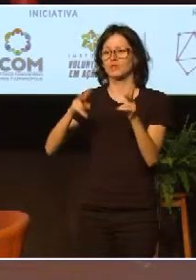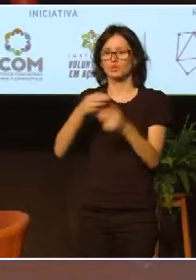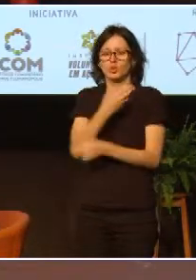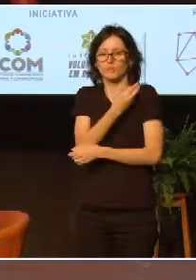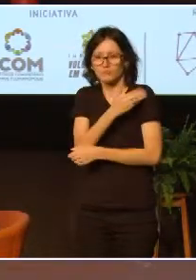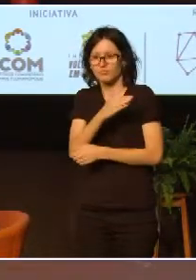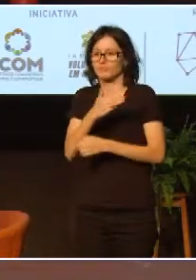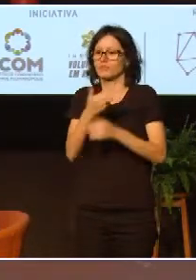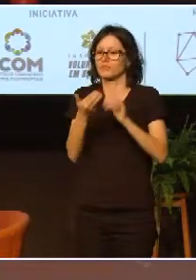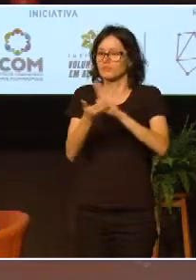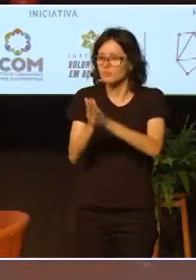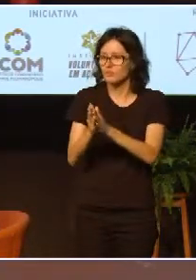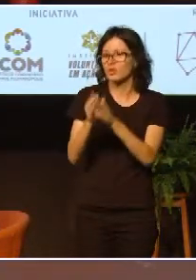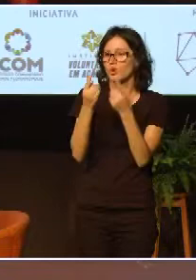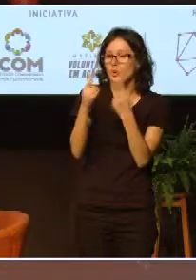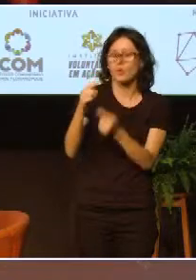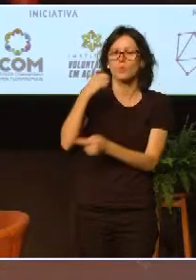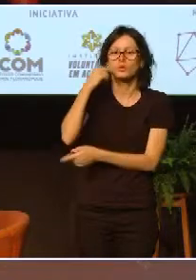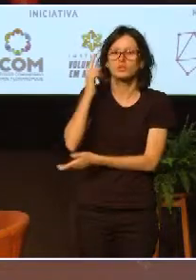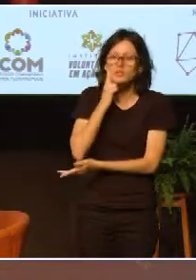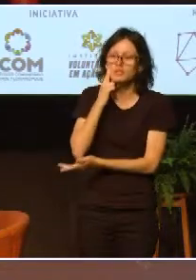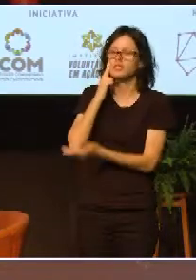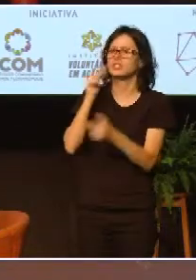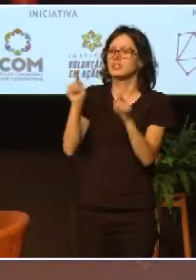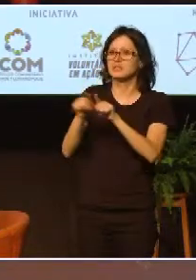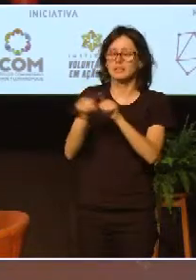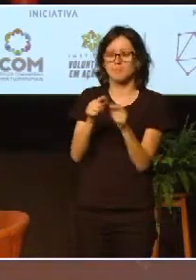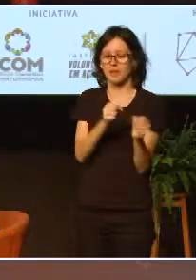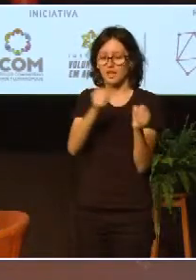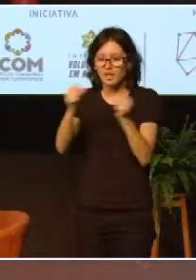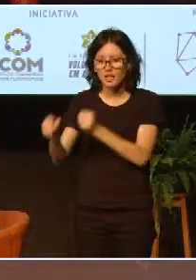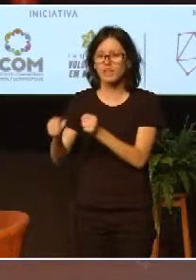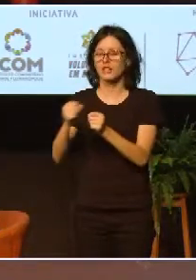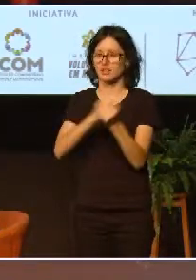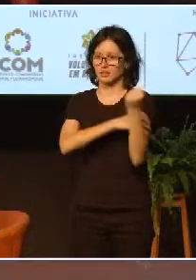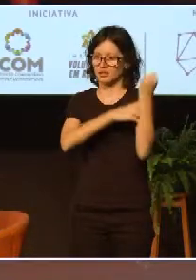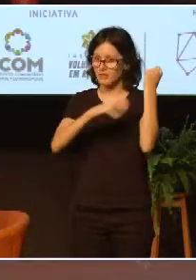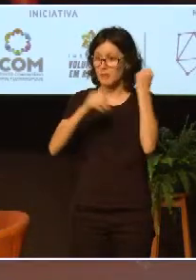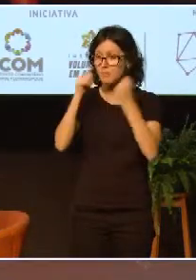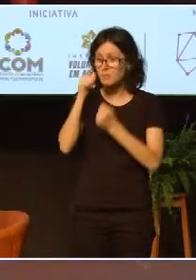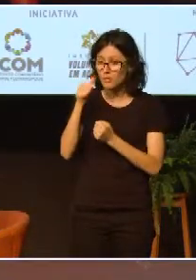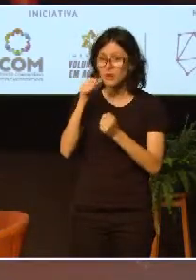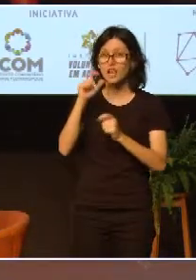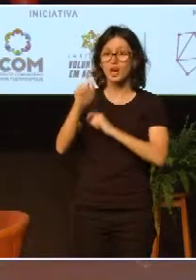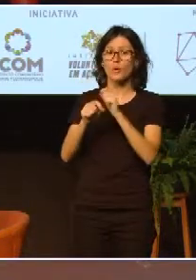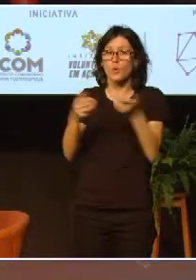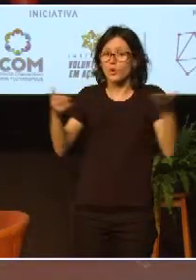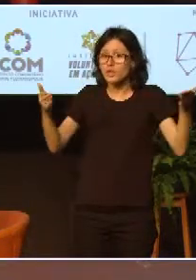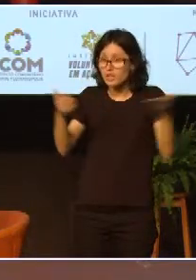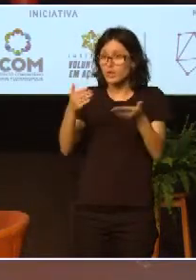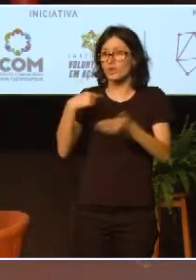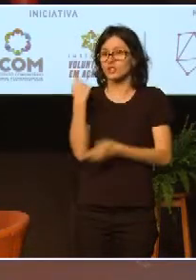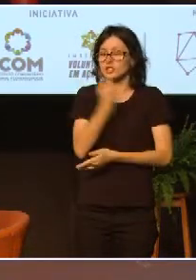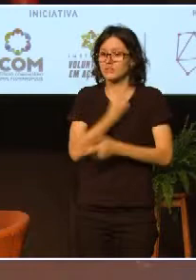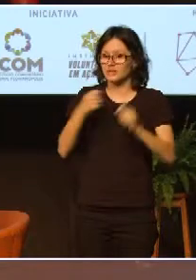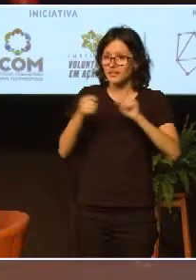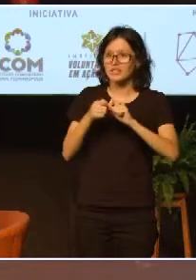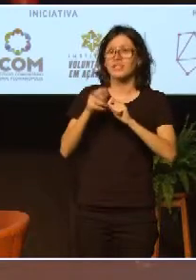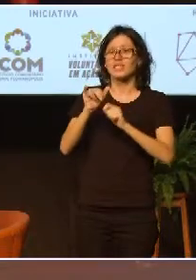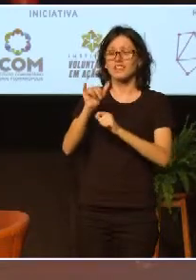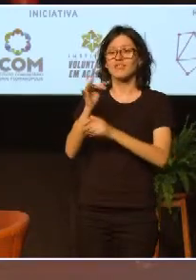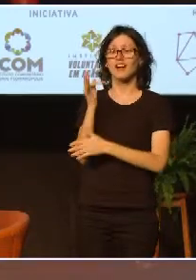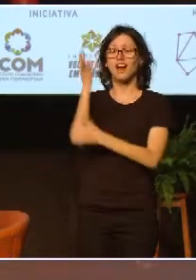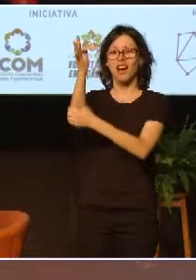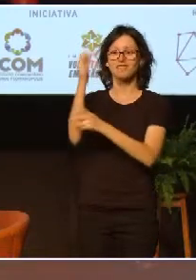racismo, a questão das mulheres, do feminismo, etc. O que a gente está fazendo hoje que vai nos dar vergonha no futuro,